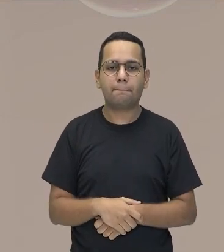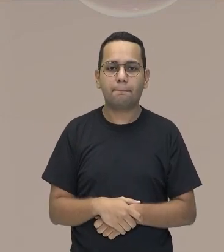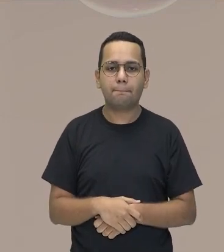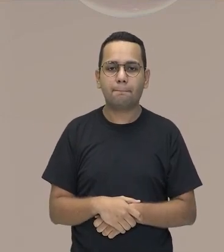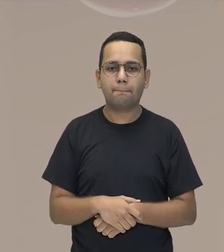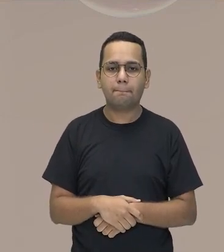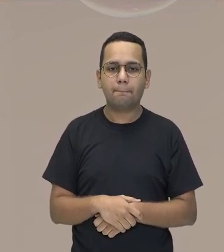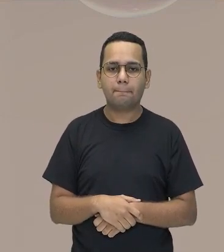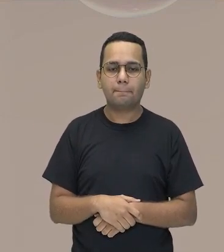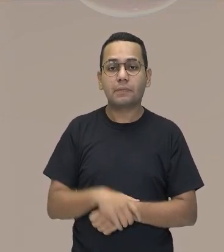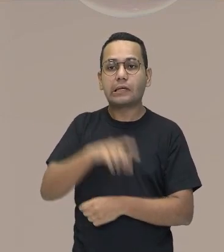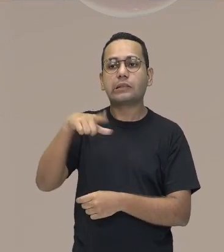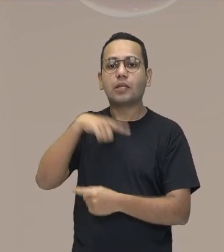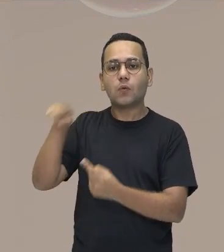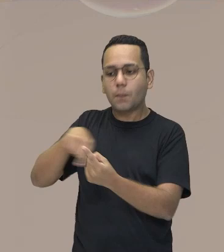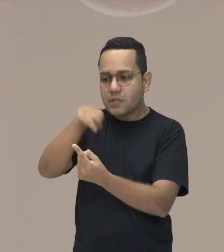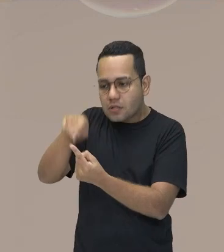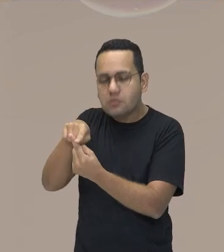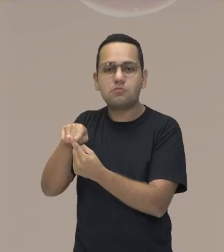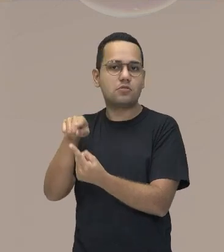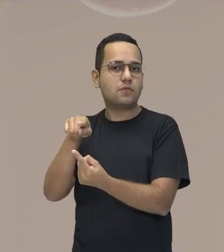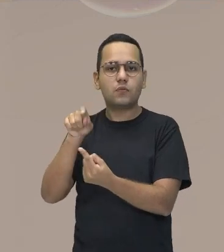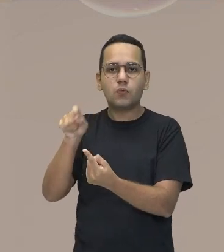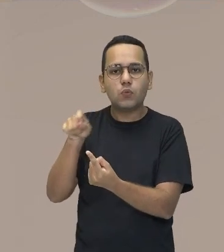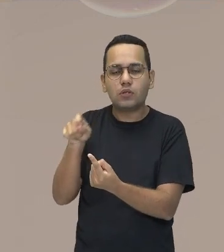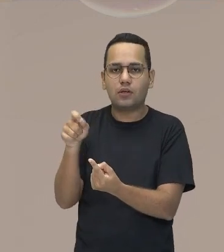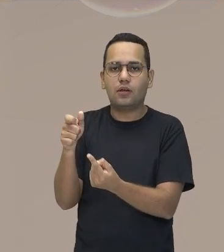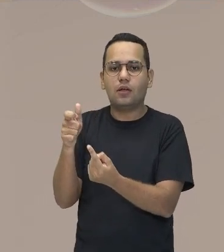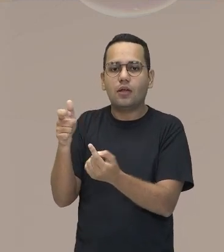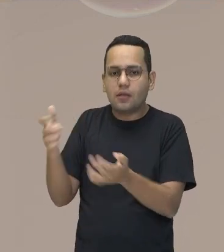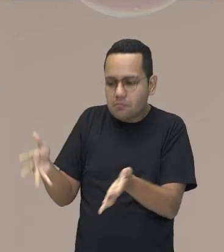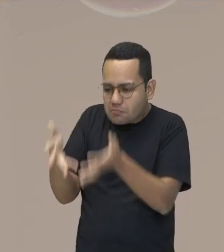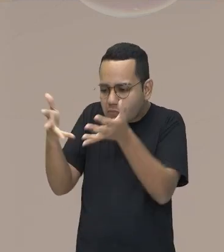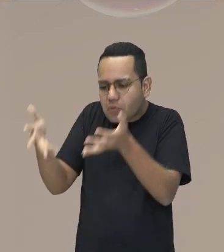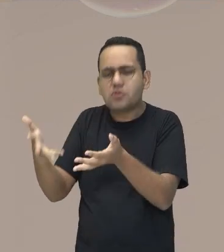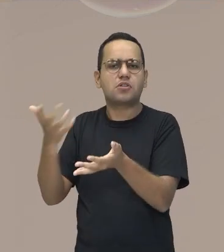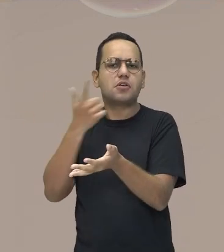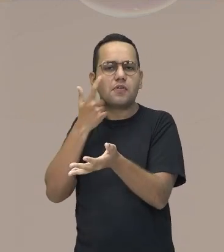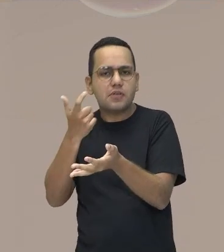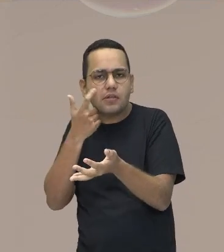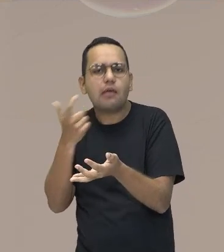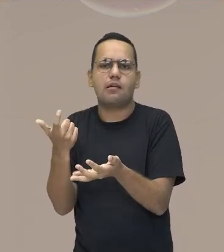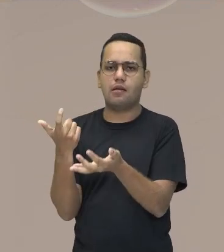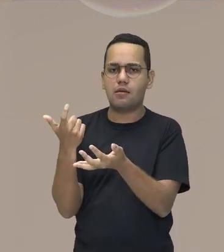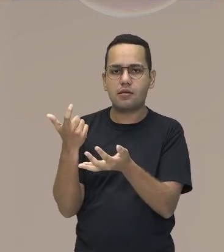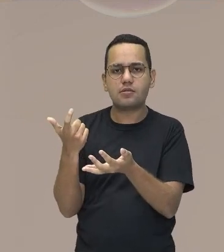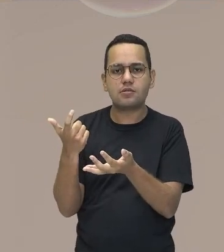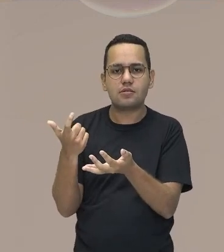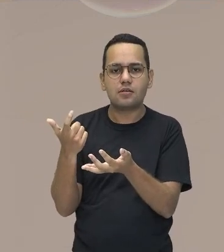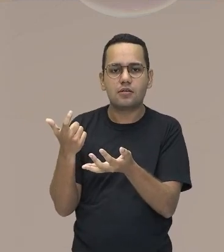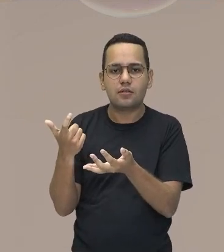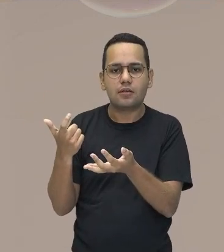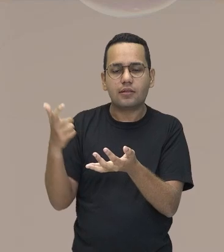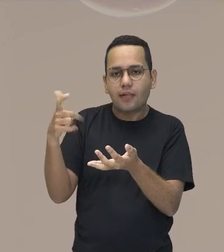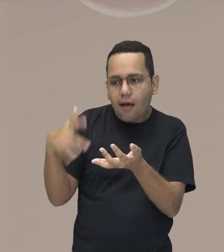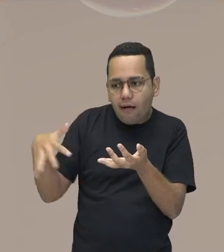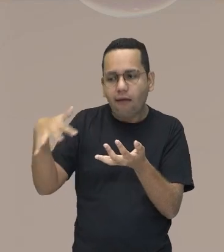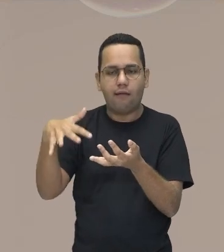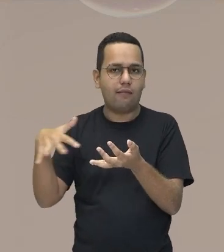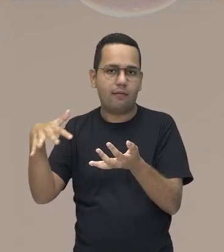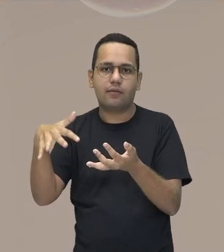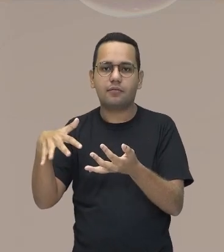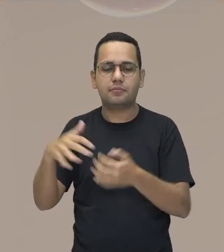o mesmo fim, ok? Que tem o mesmo desejo, ok? Que estão interessados na mesma